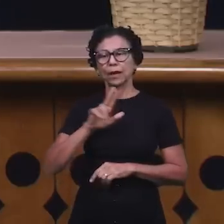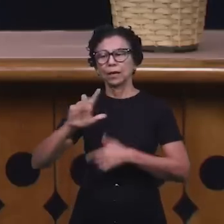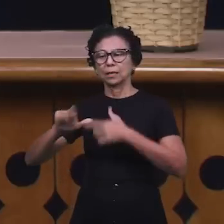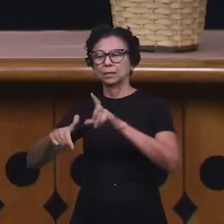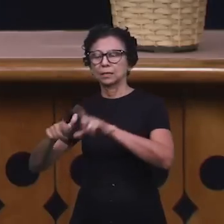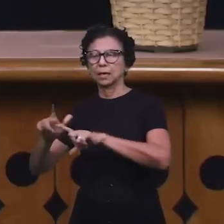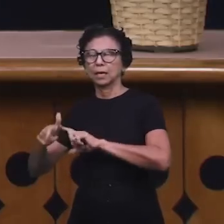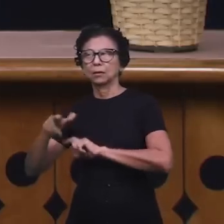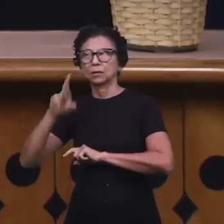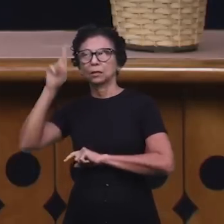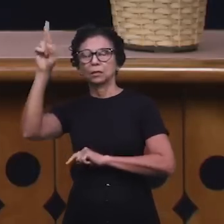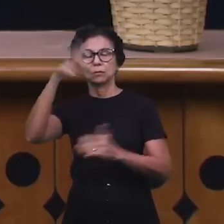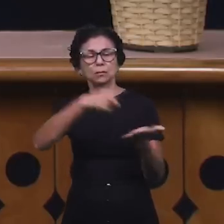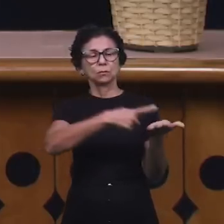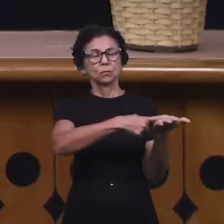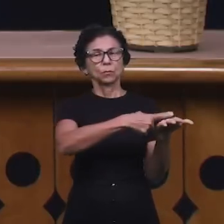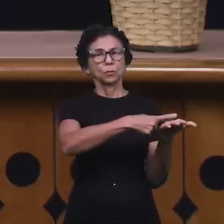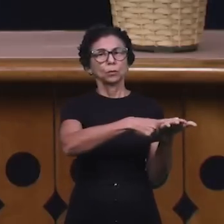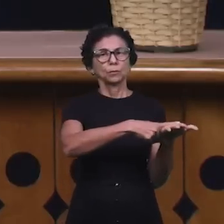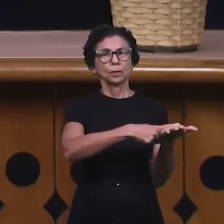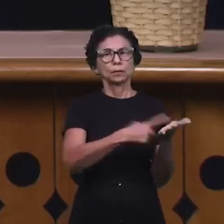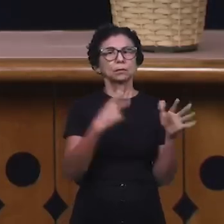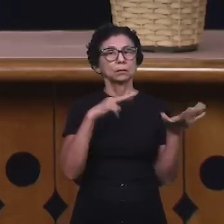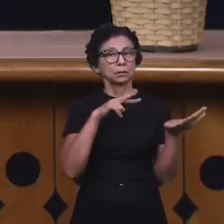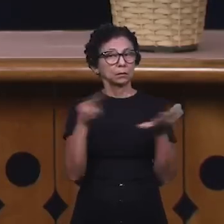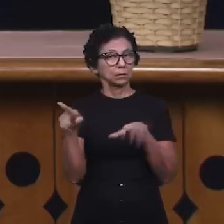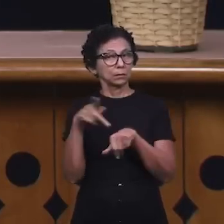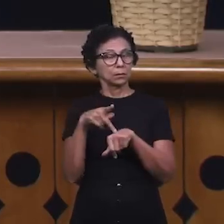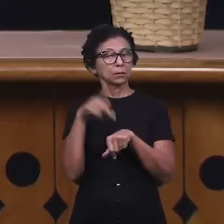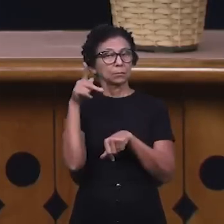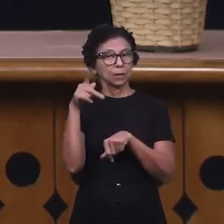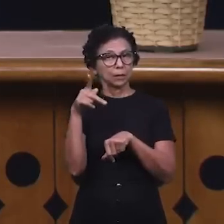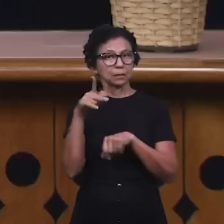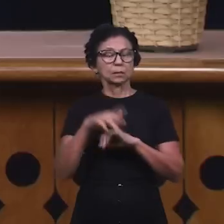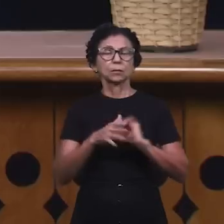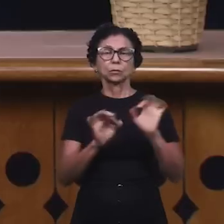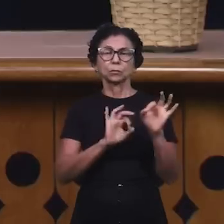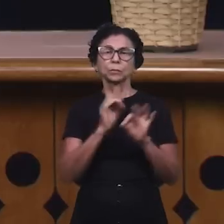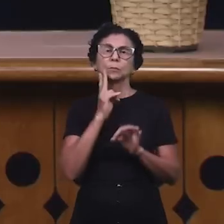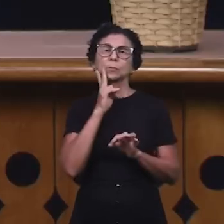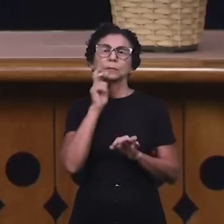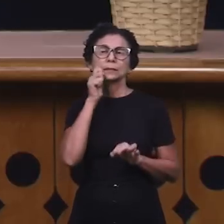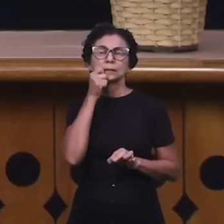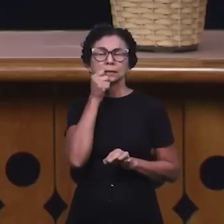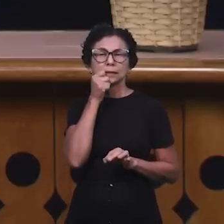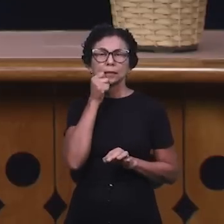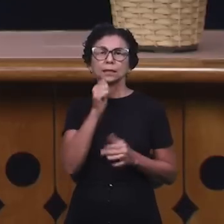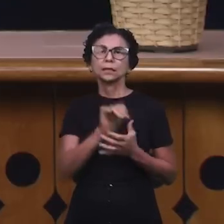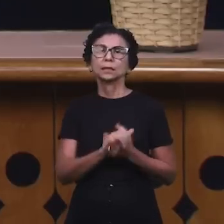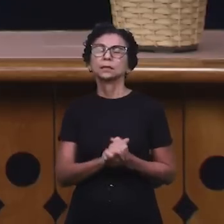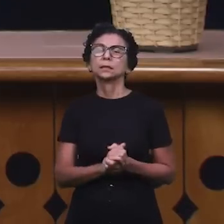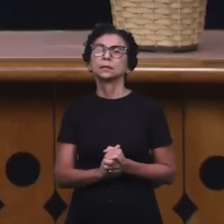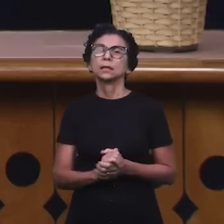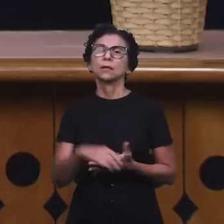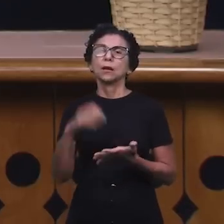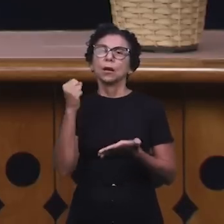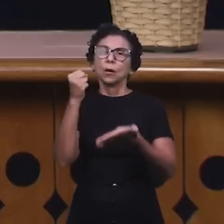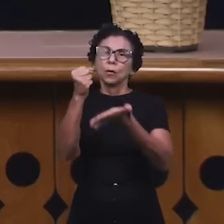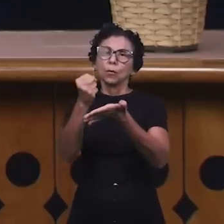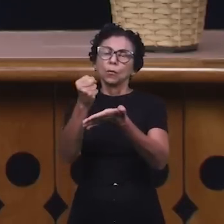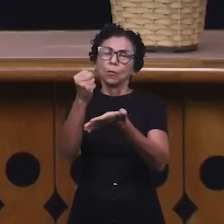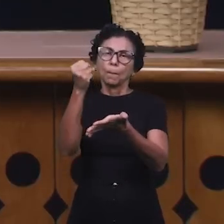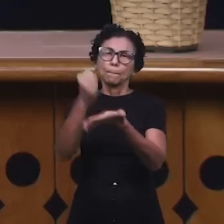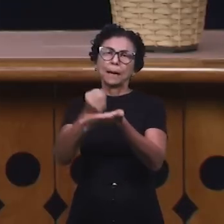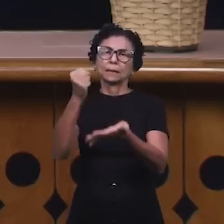semana da Páscoa, quando Jesus fez a ceia, ele fez um novo acordo com a casa de Israel, que não